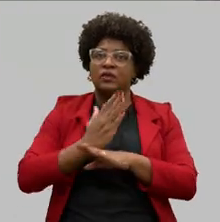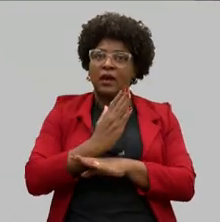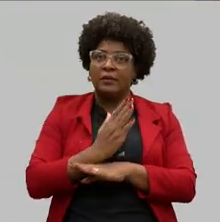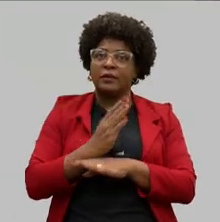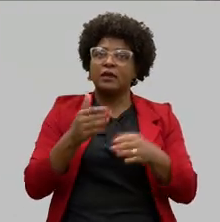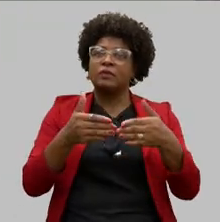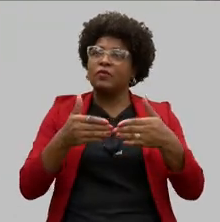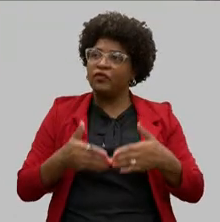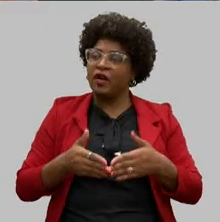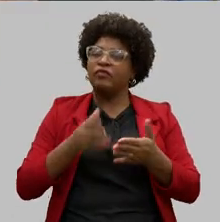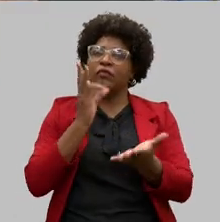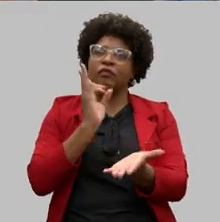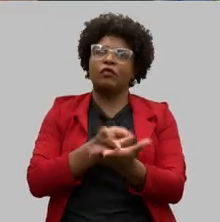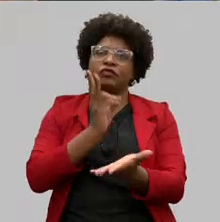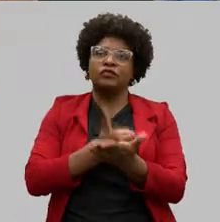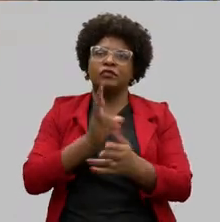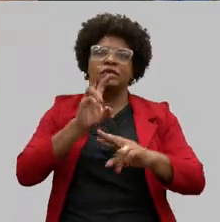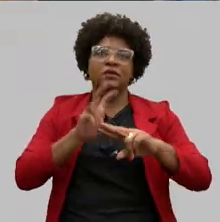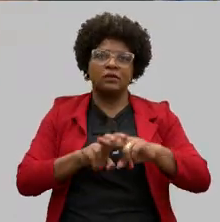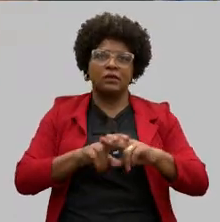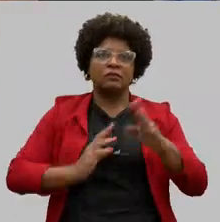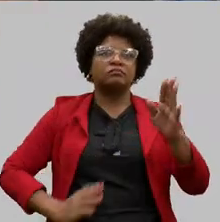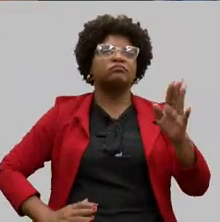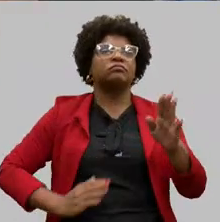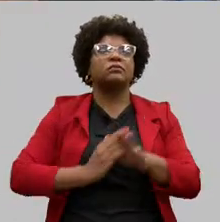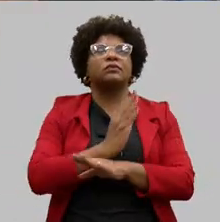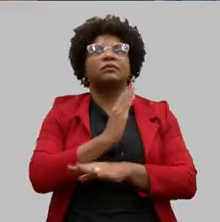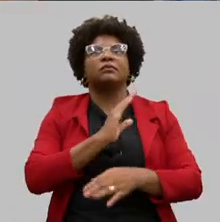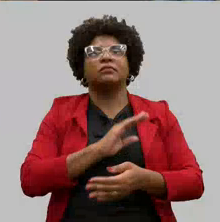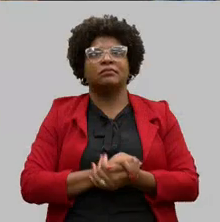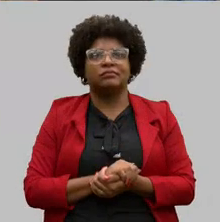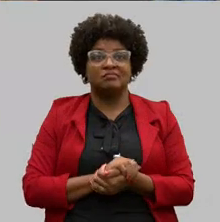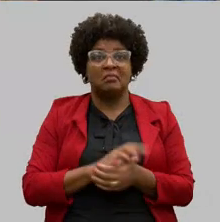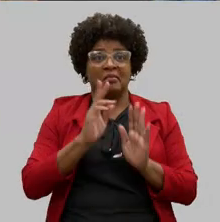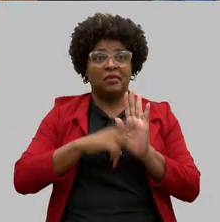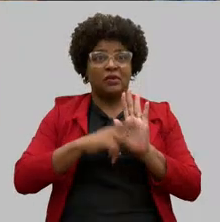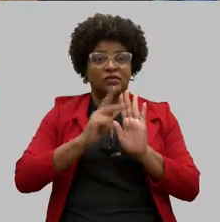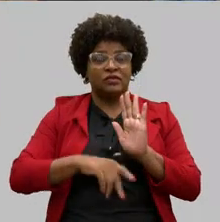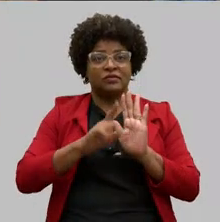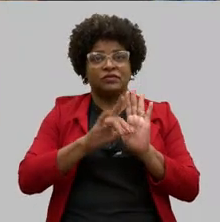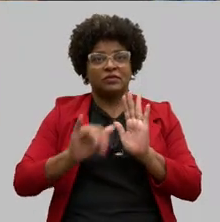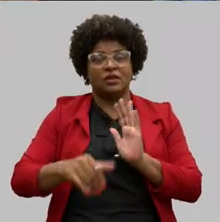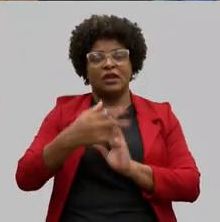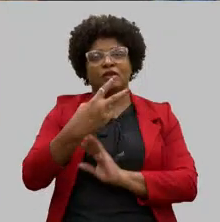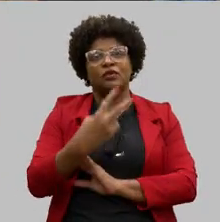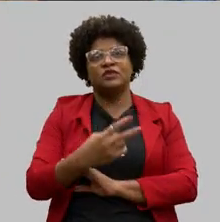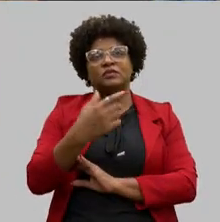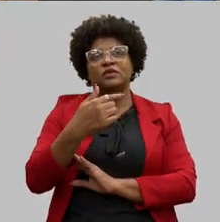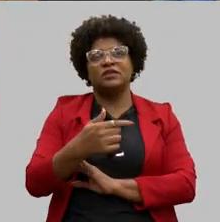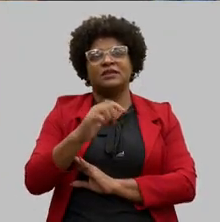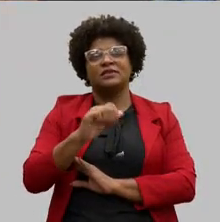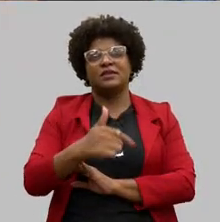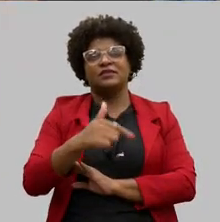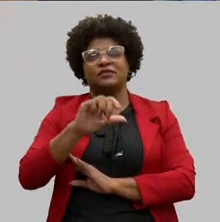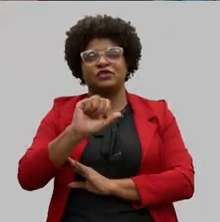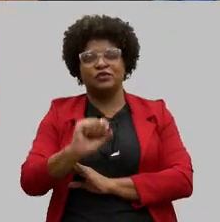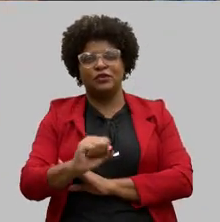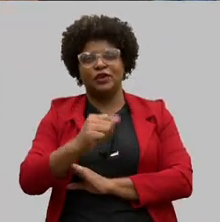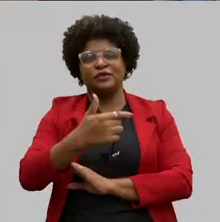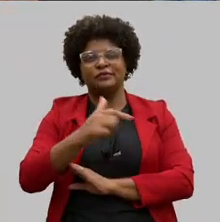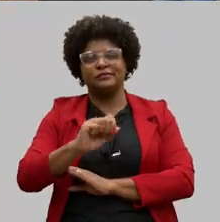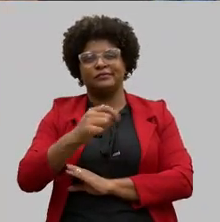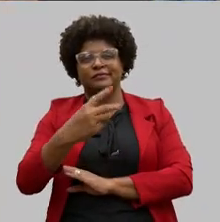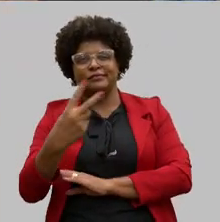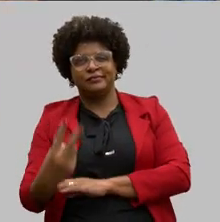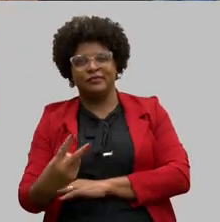encontram aprovado projeto de lei número 2728 2021 em segundo turno que autoriza o poder executivo